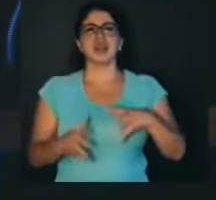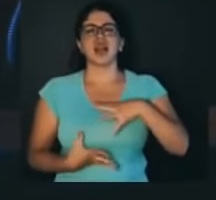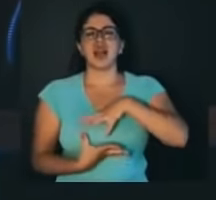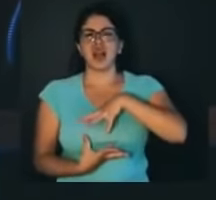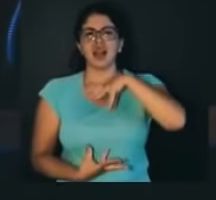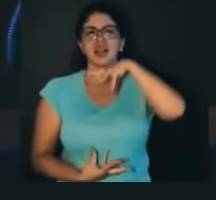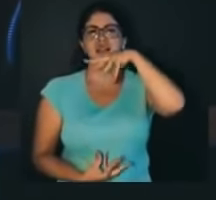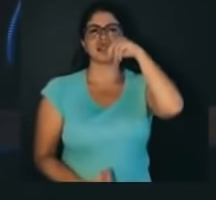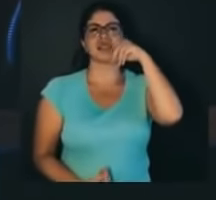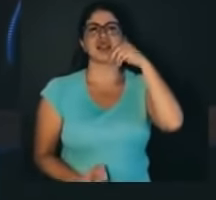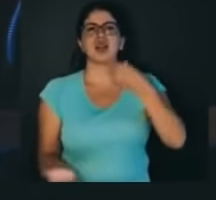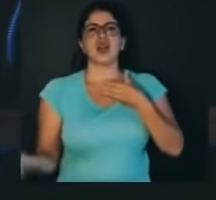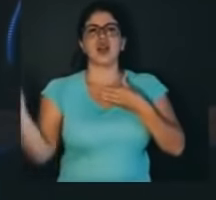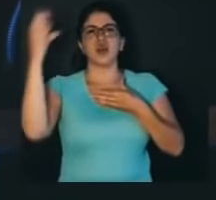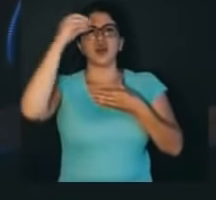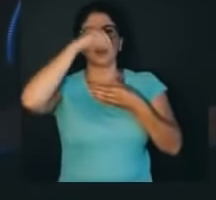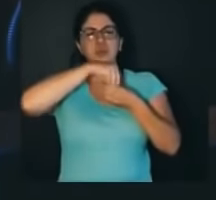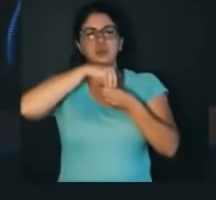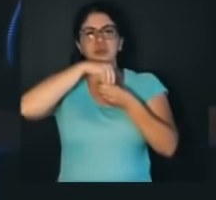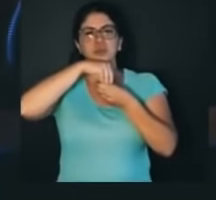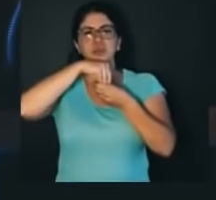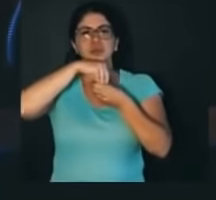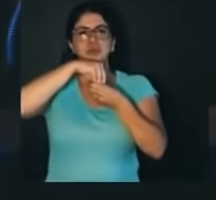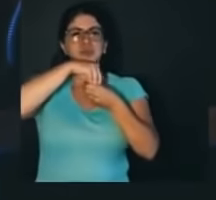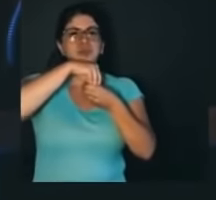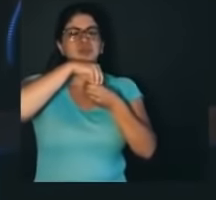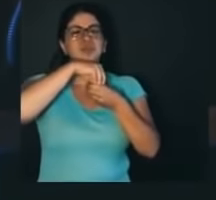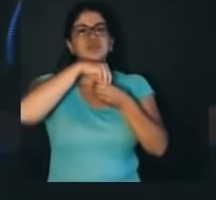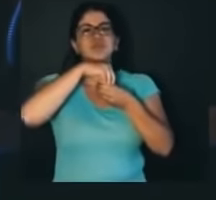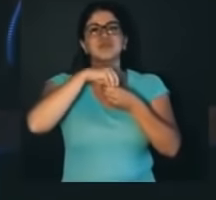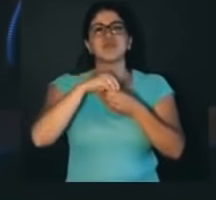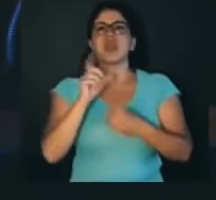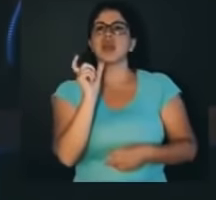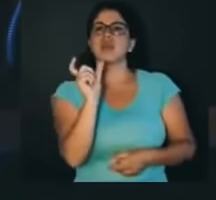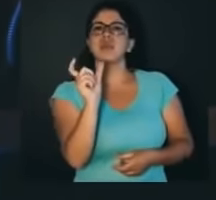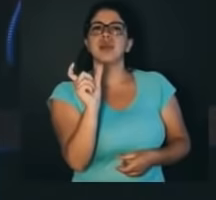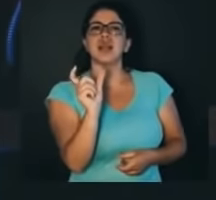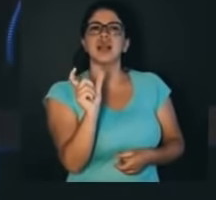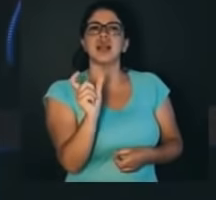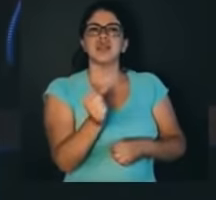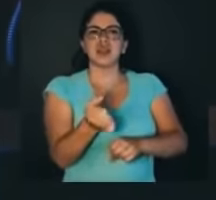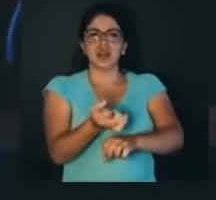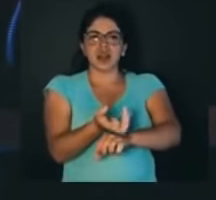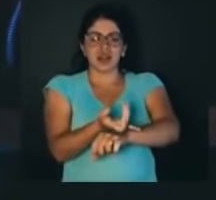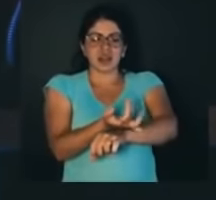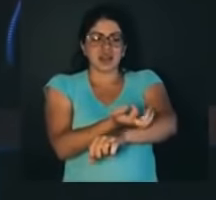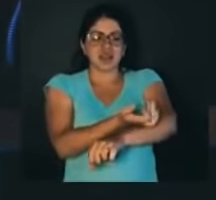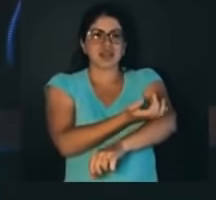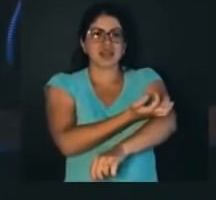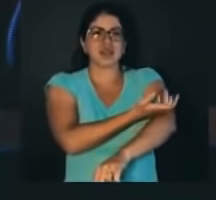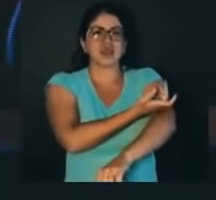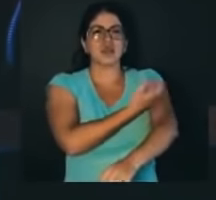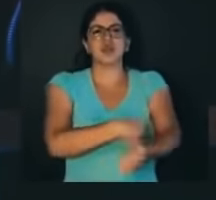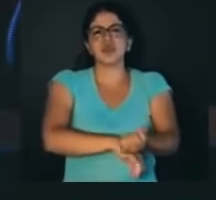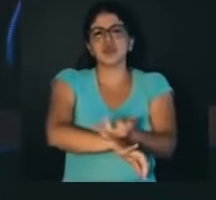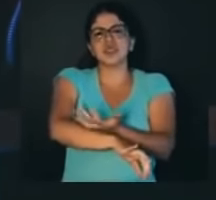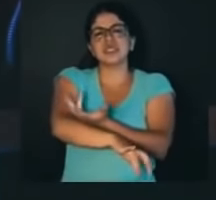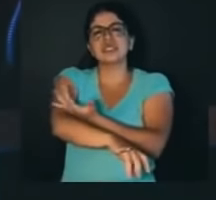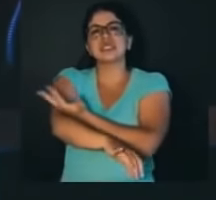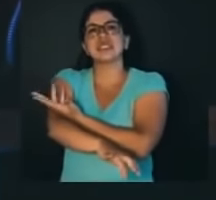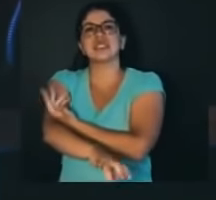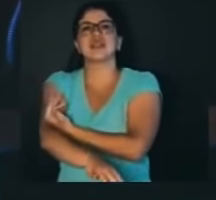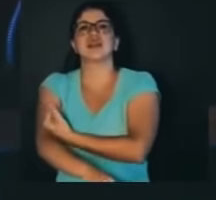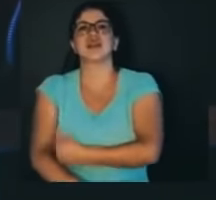nossa racionalidade. A própria palavra emoção significa emover, ou seja, são as emoções que nos